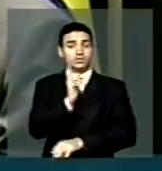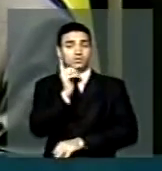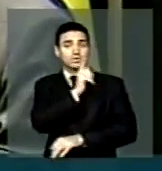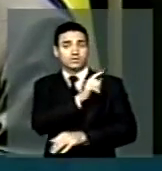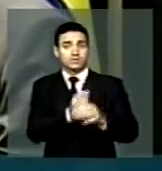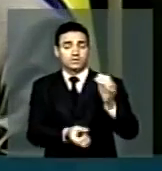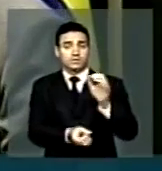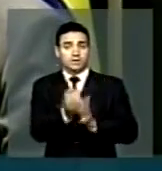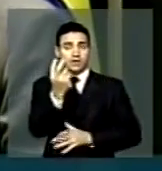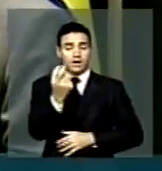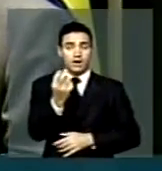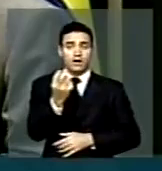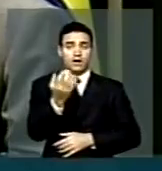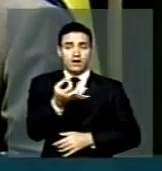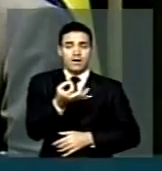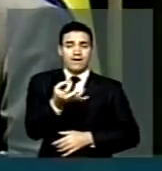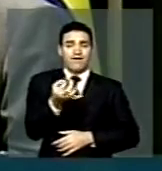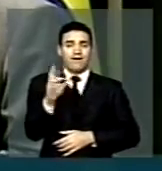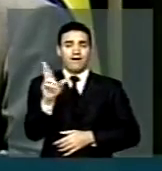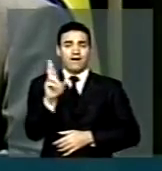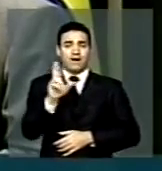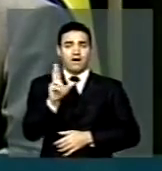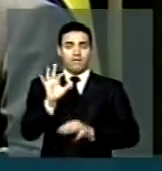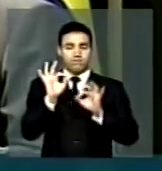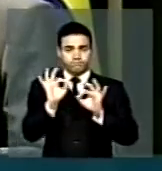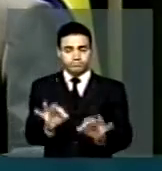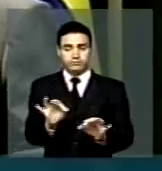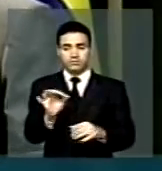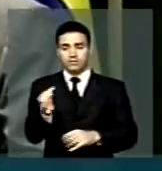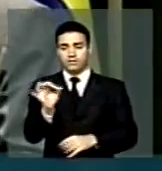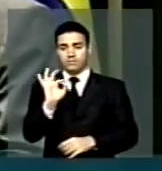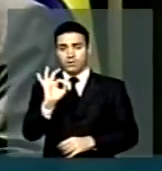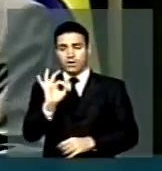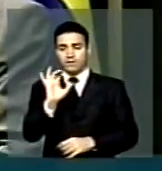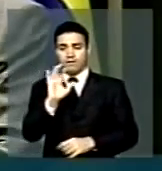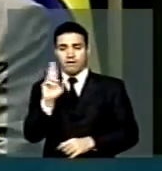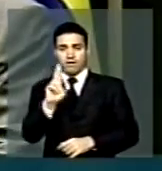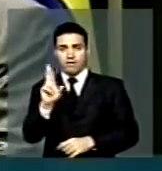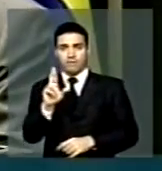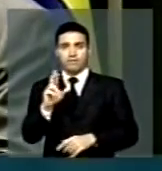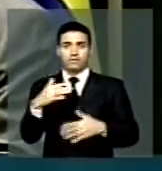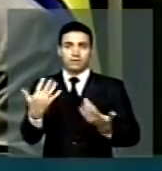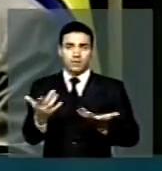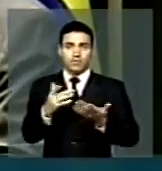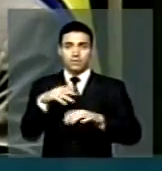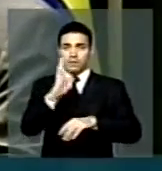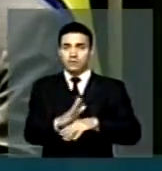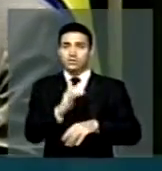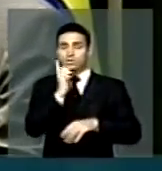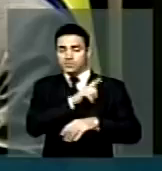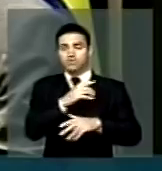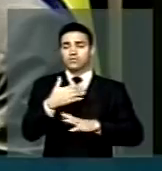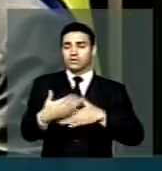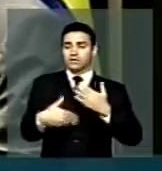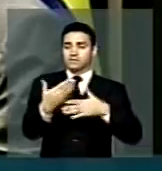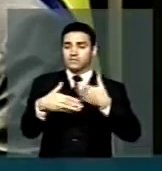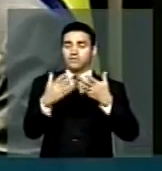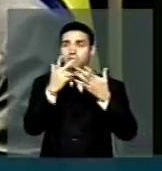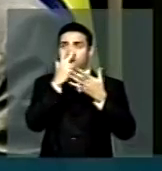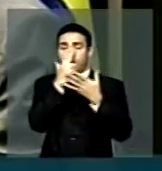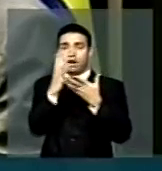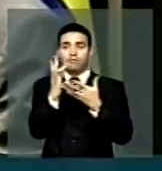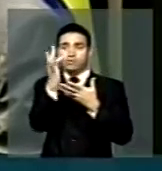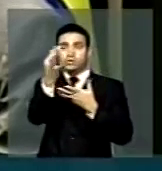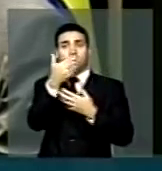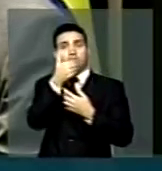uma moeda estável e, a partir daí, as perspectivas para o desenvolvimento do Brasil se abriram e